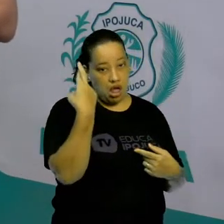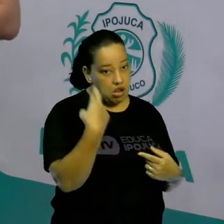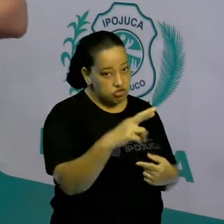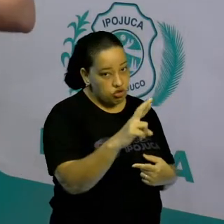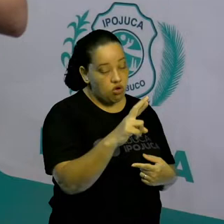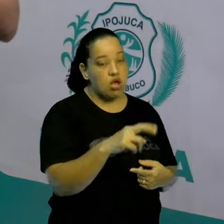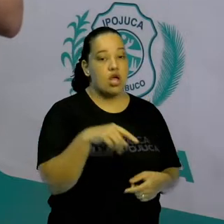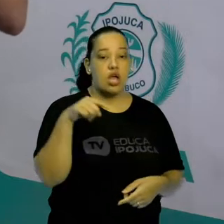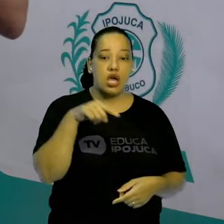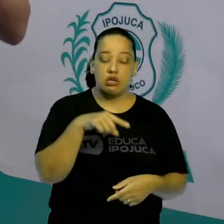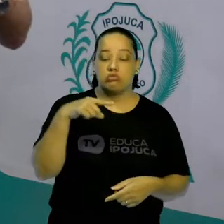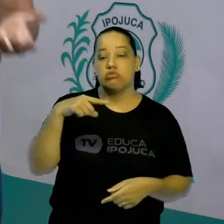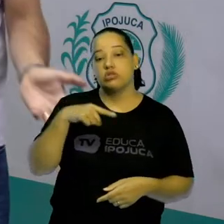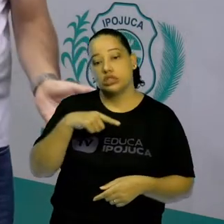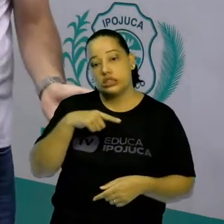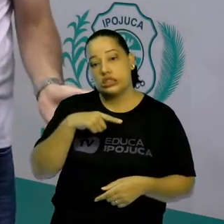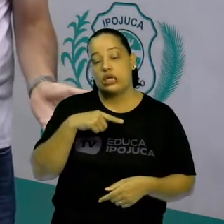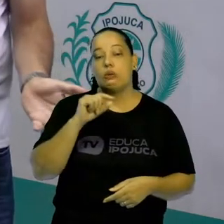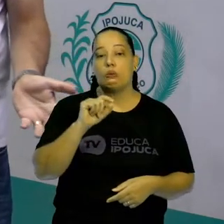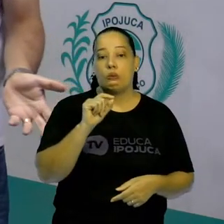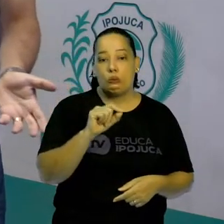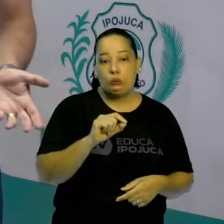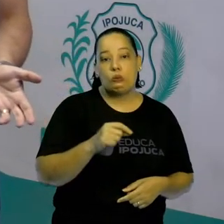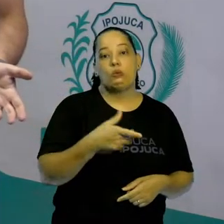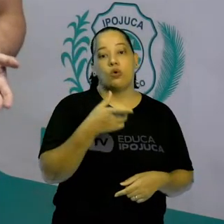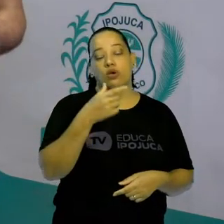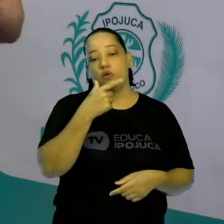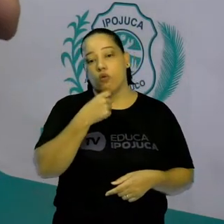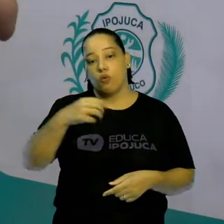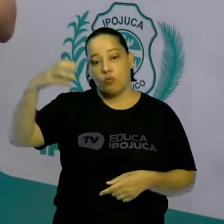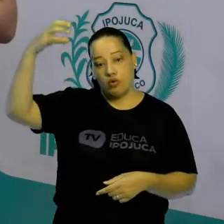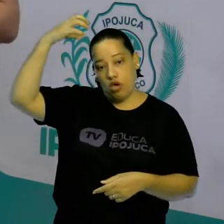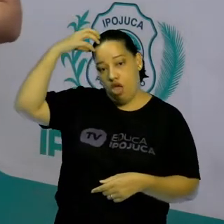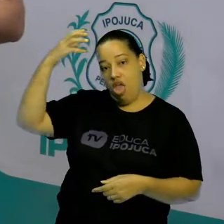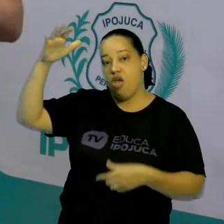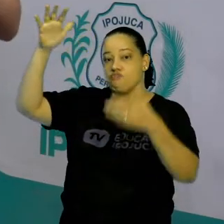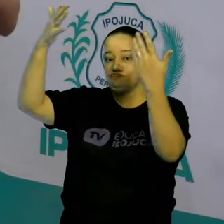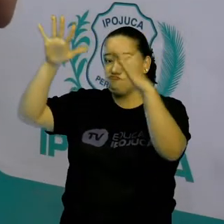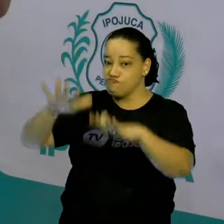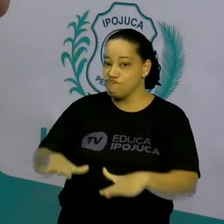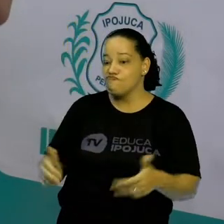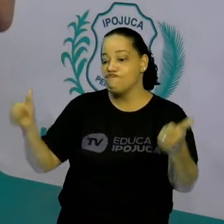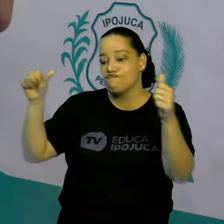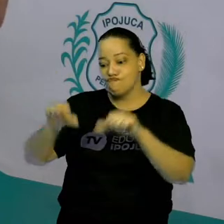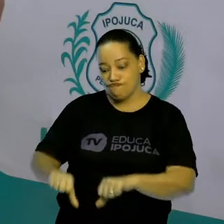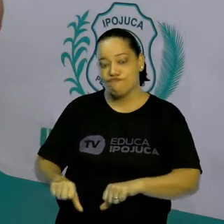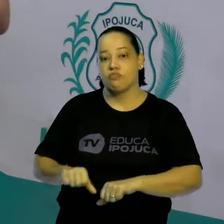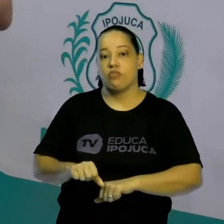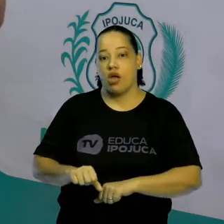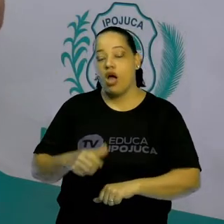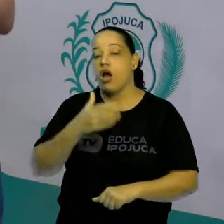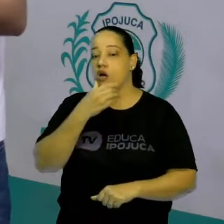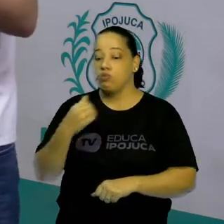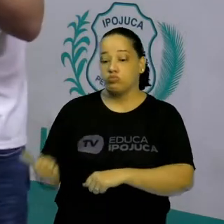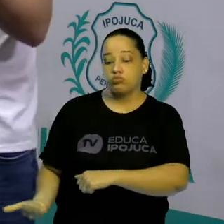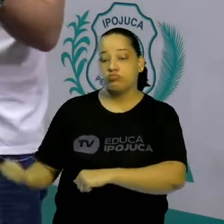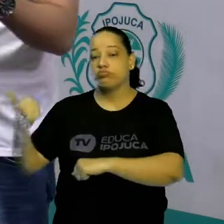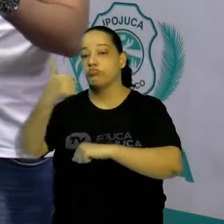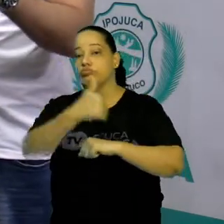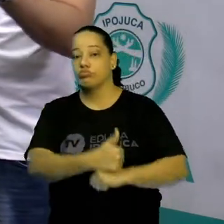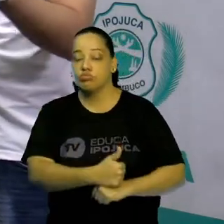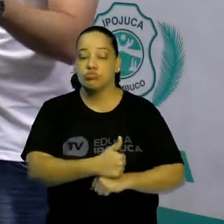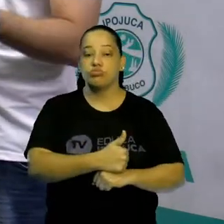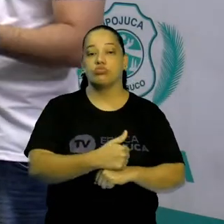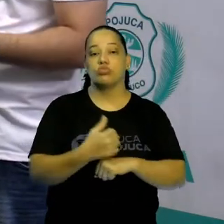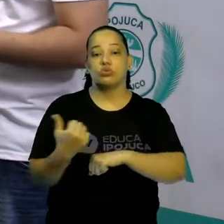então a queda do James II, tá certo? E quem vai acabar assumindo o governo, quem vai